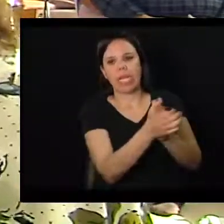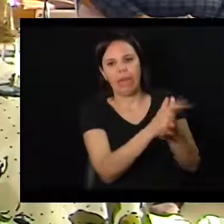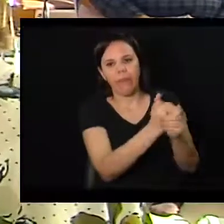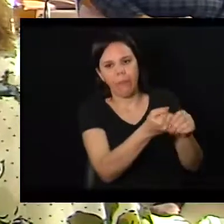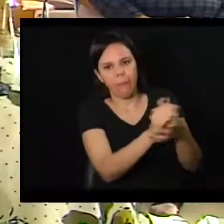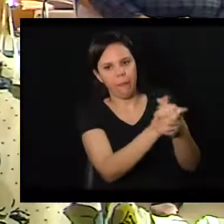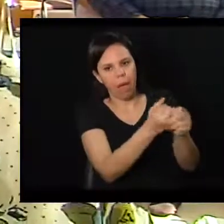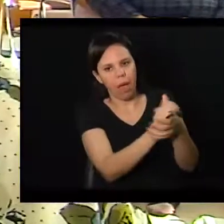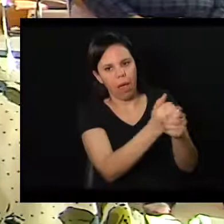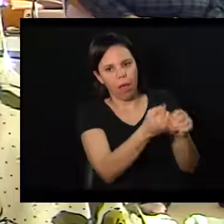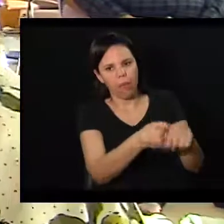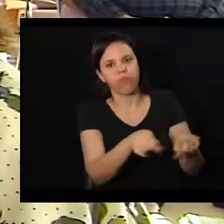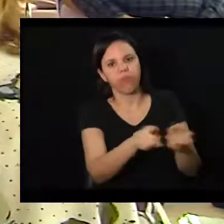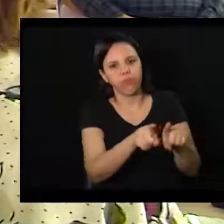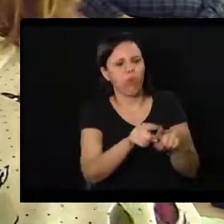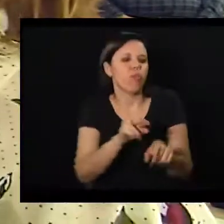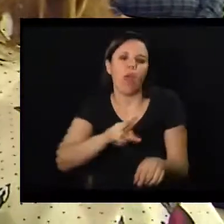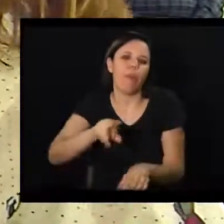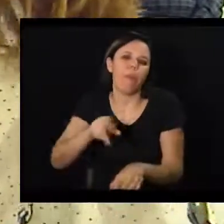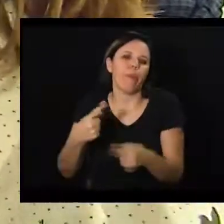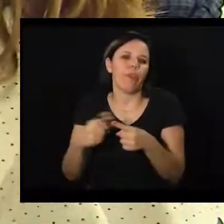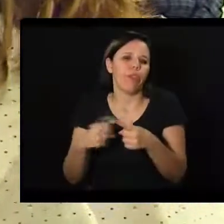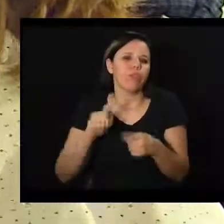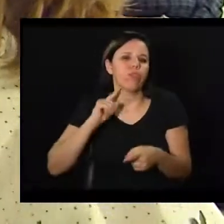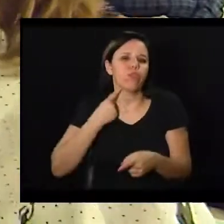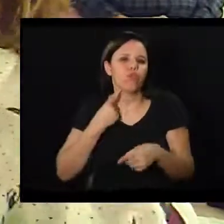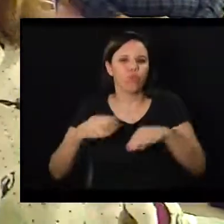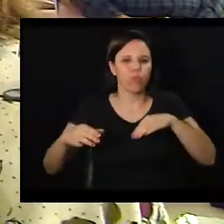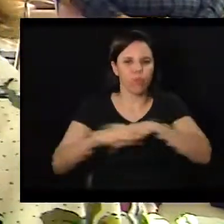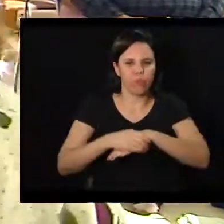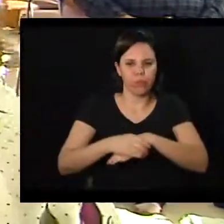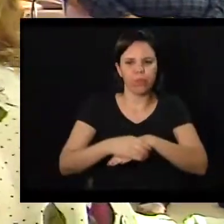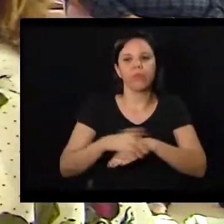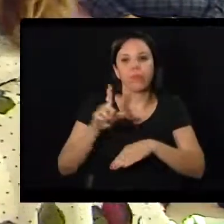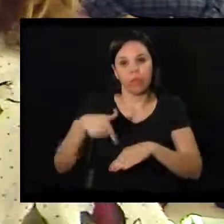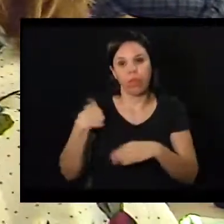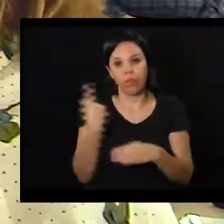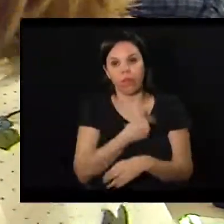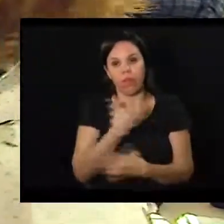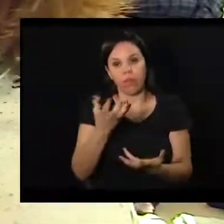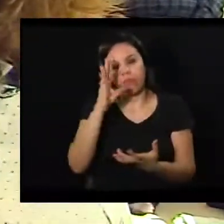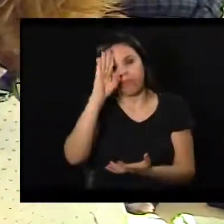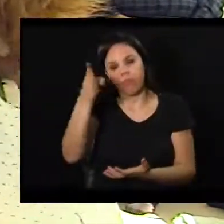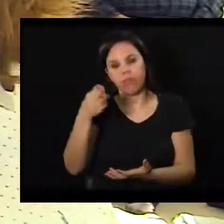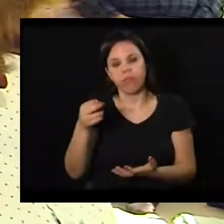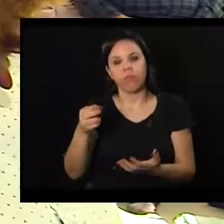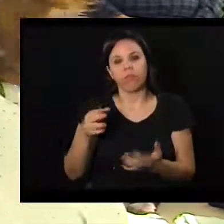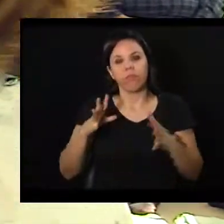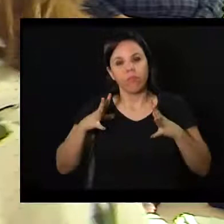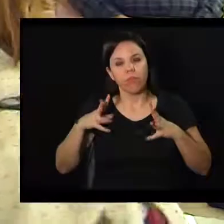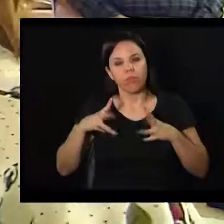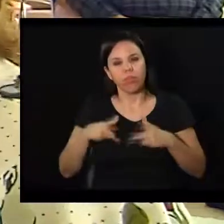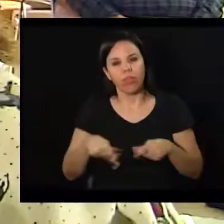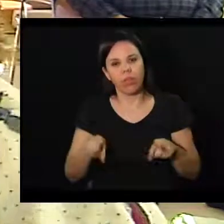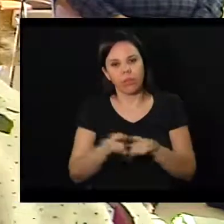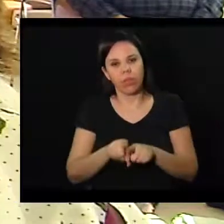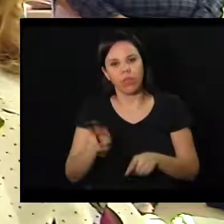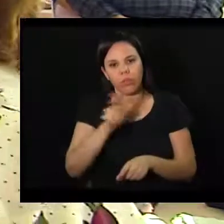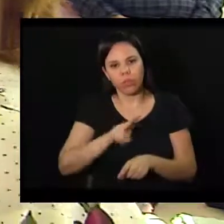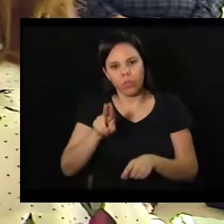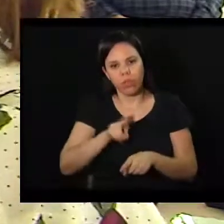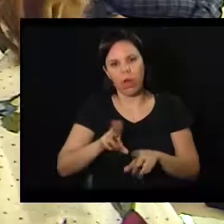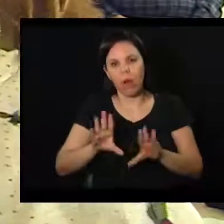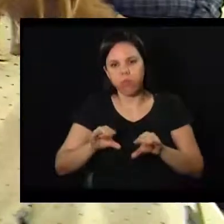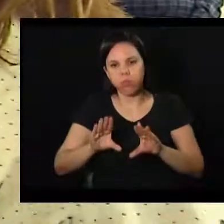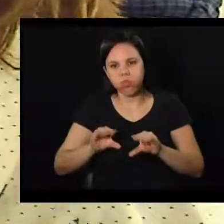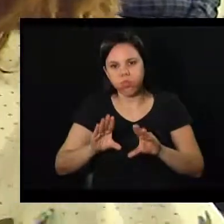seu sapato tá sujo, mas é porque aqui a gente prima pela pureza e usamos as almofadas onde